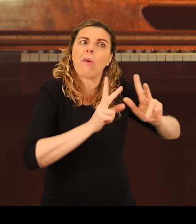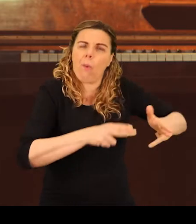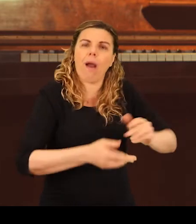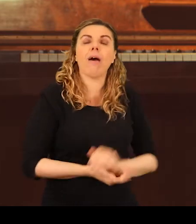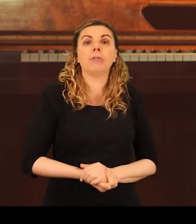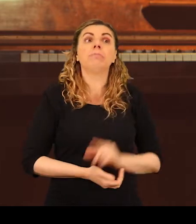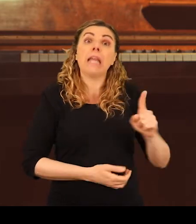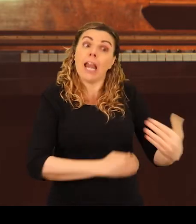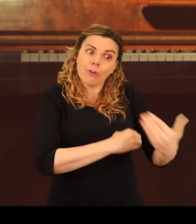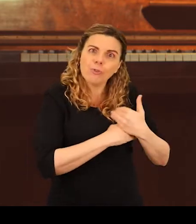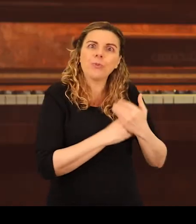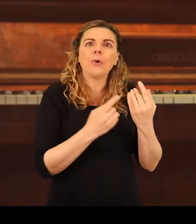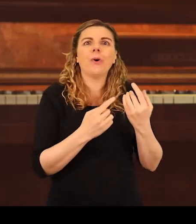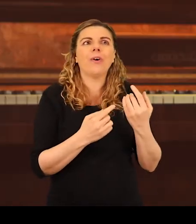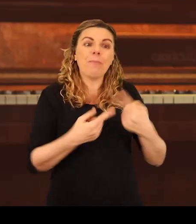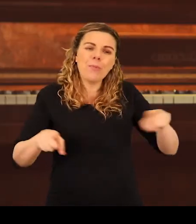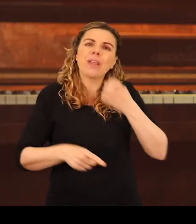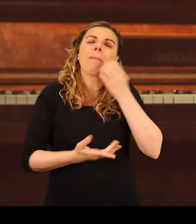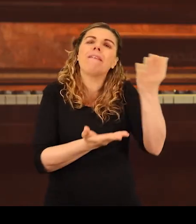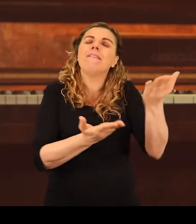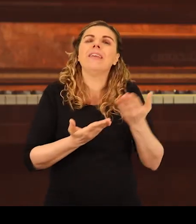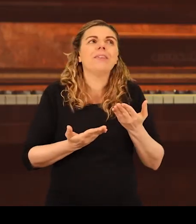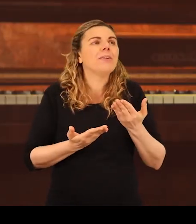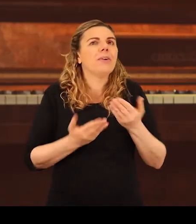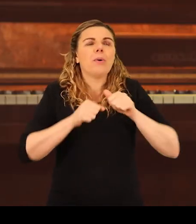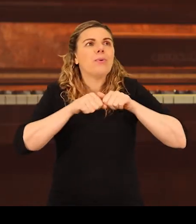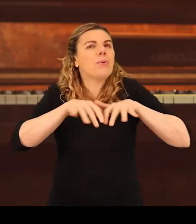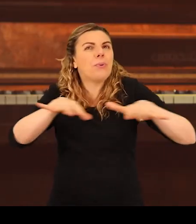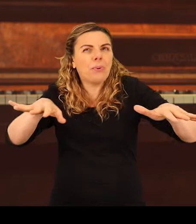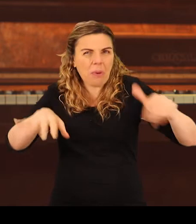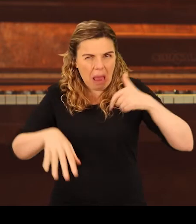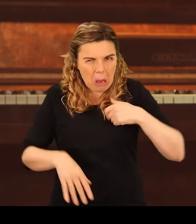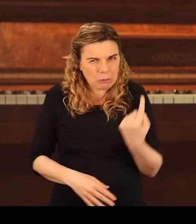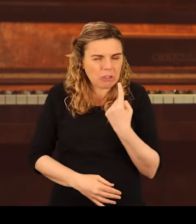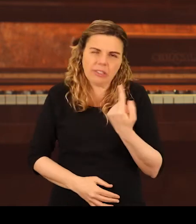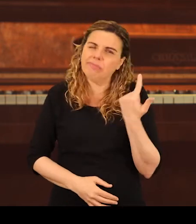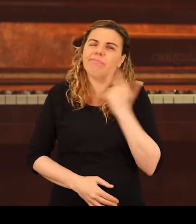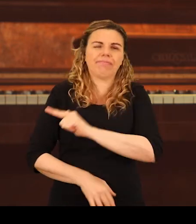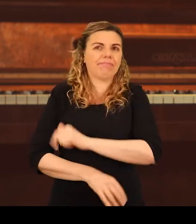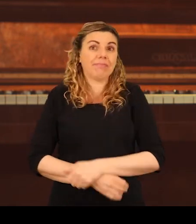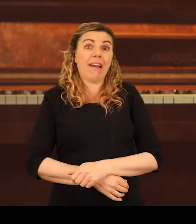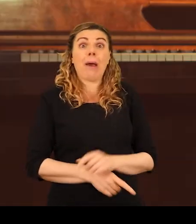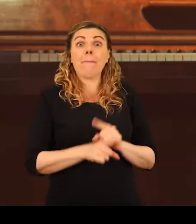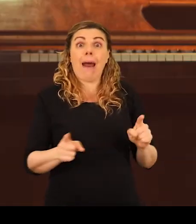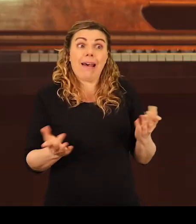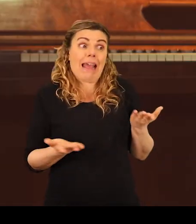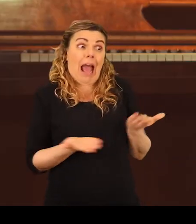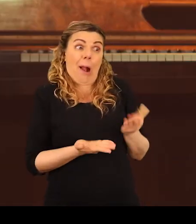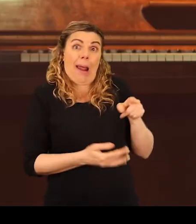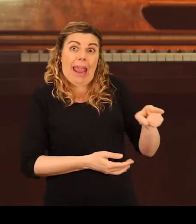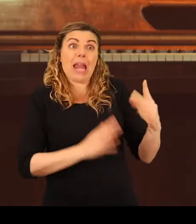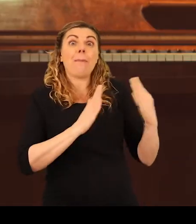dizia que queria fazer alguma coisa em relação a isso. Ele ajudou essa música a chegar num lugar que, de novo, eu não conseguiria fazer chegar sozinha. E o fato